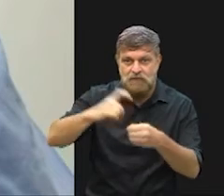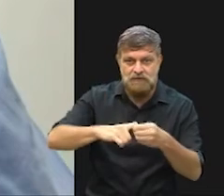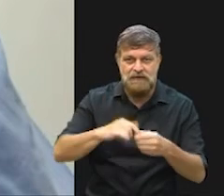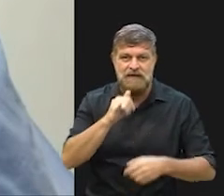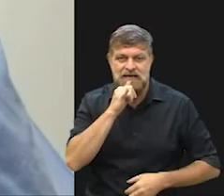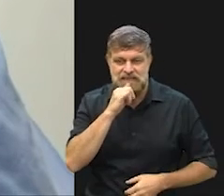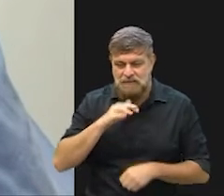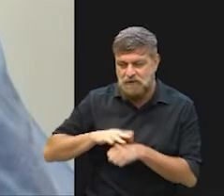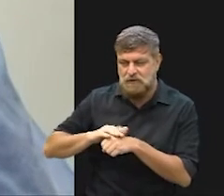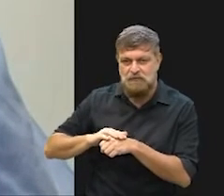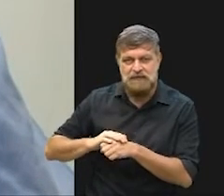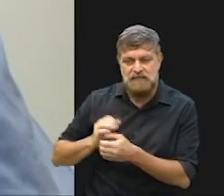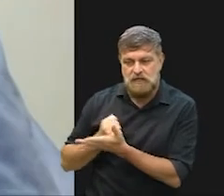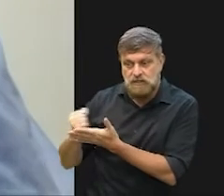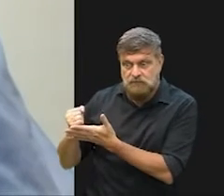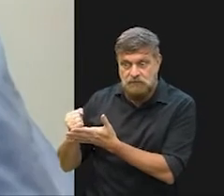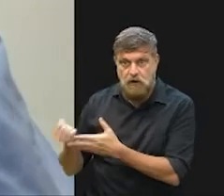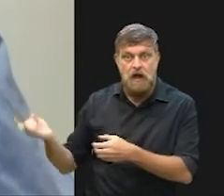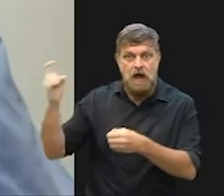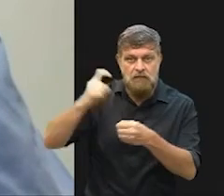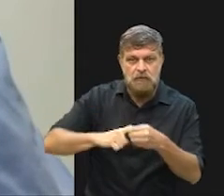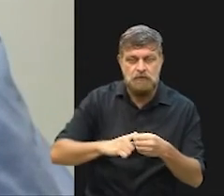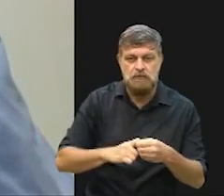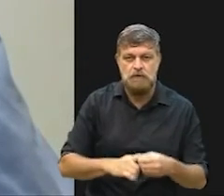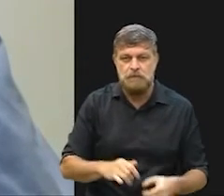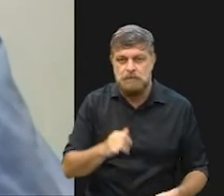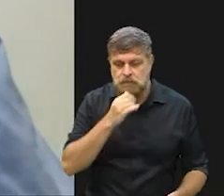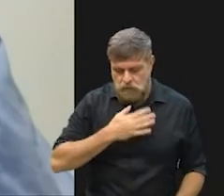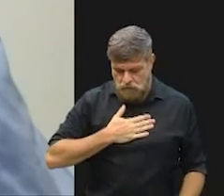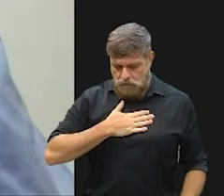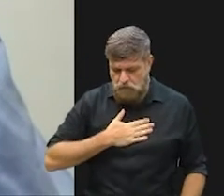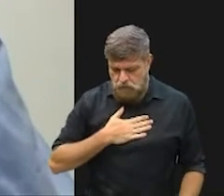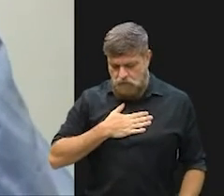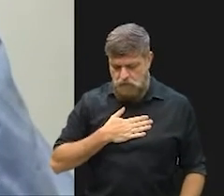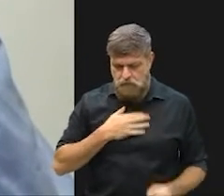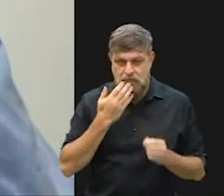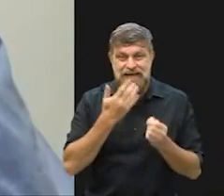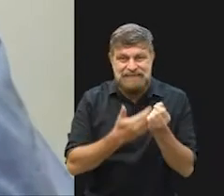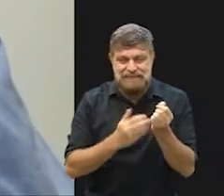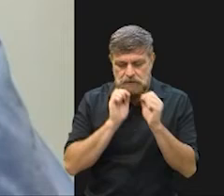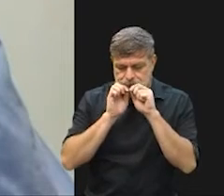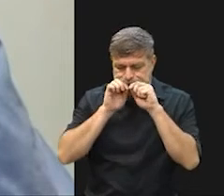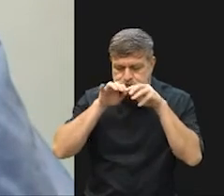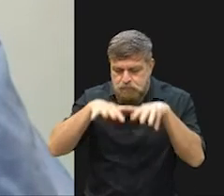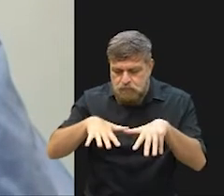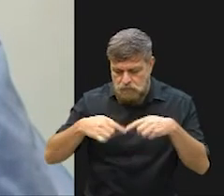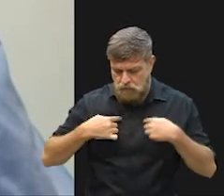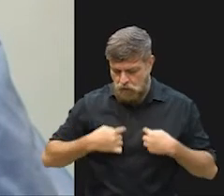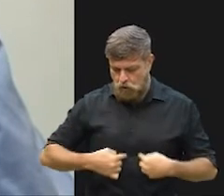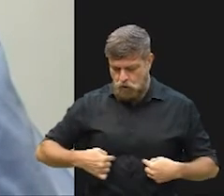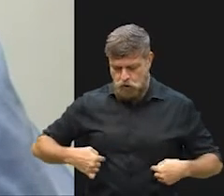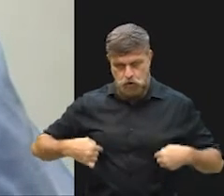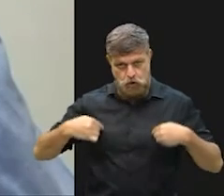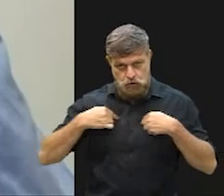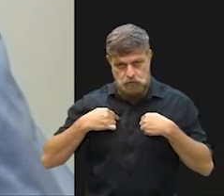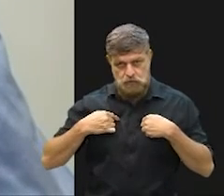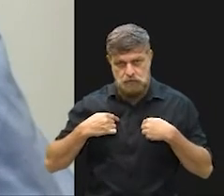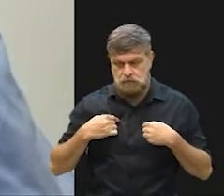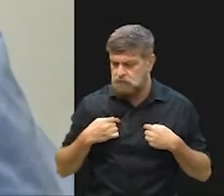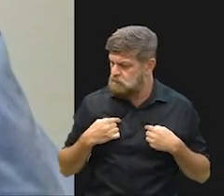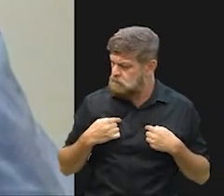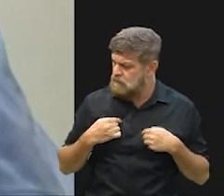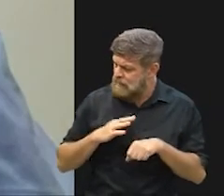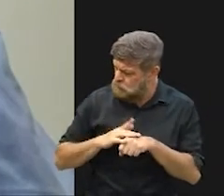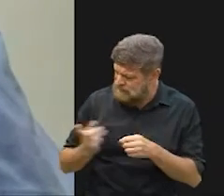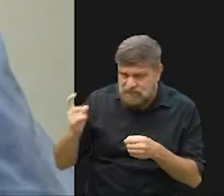mais importância, elas voltam, como a tuberculose, por exemplo, né? Como várias outras que aparecem. Nossa, essa doença voltou,